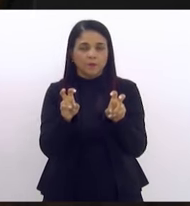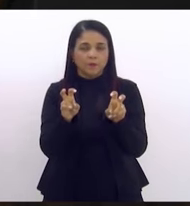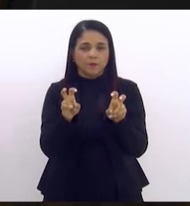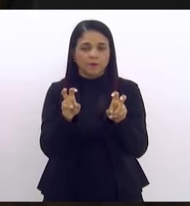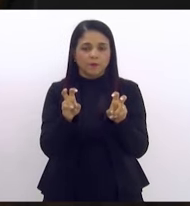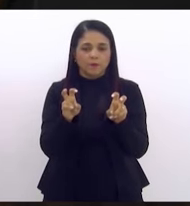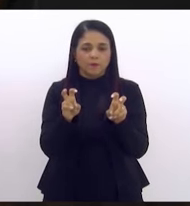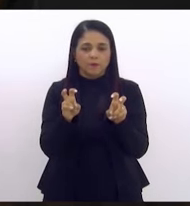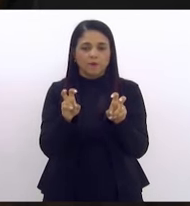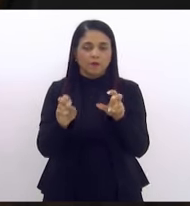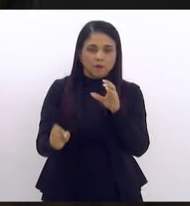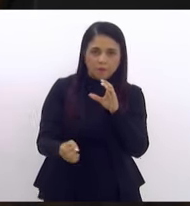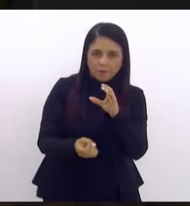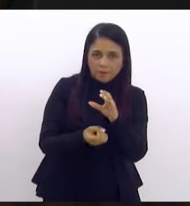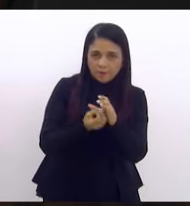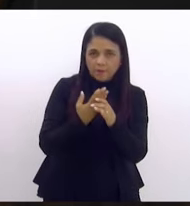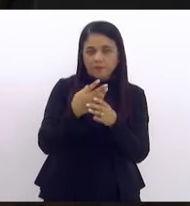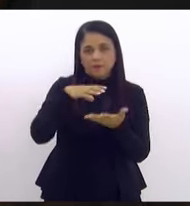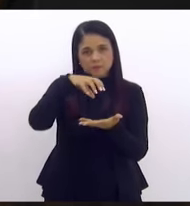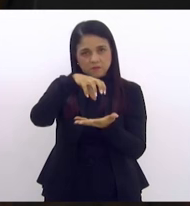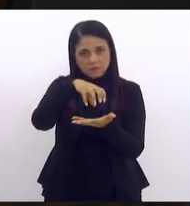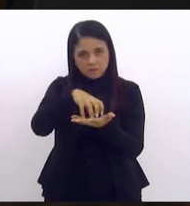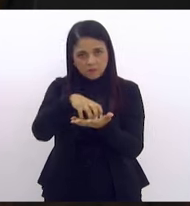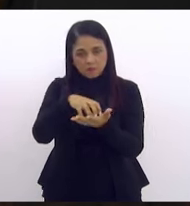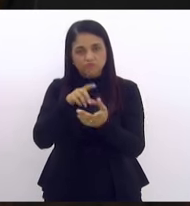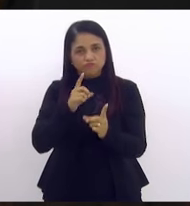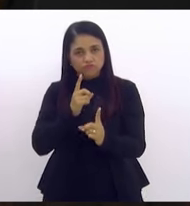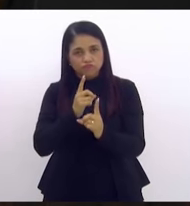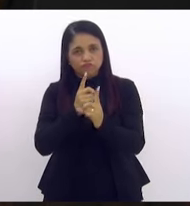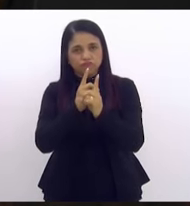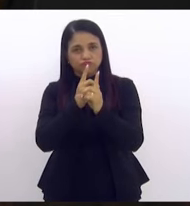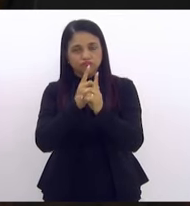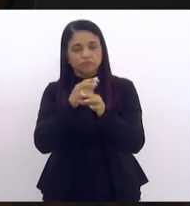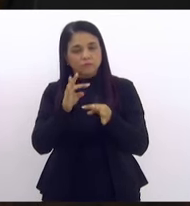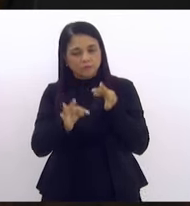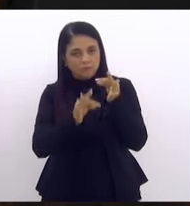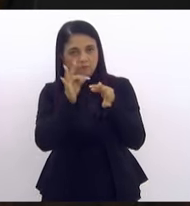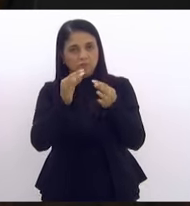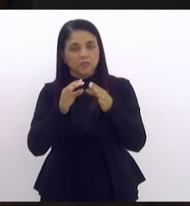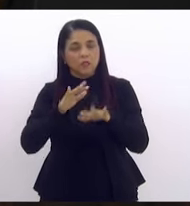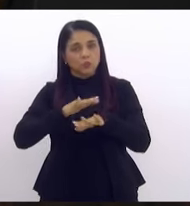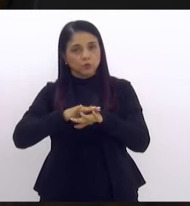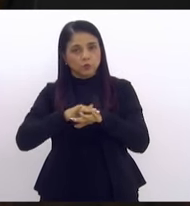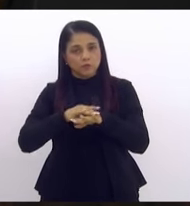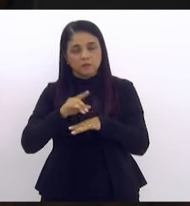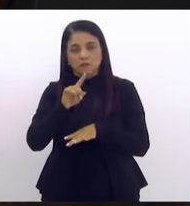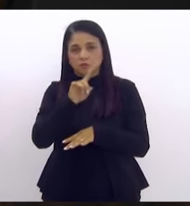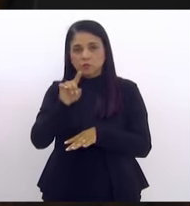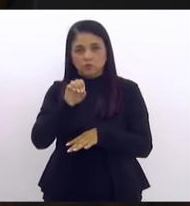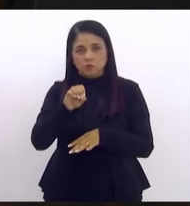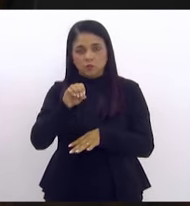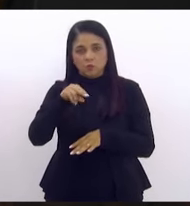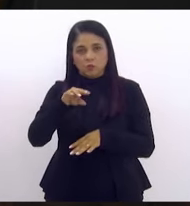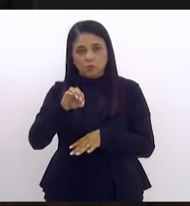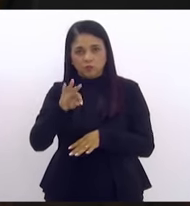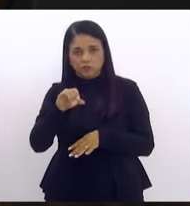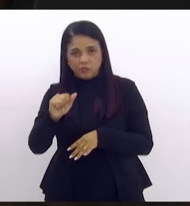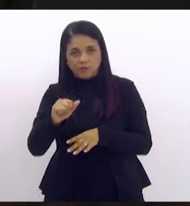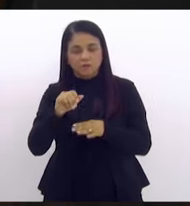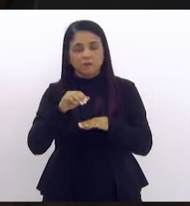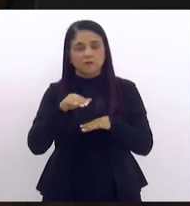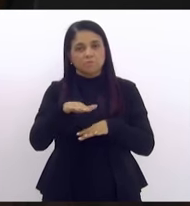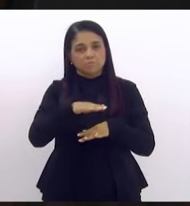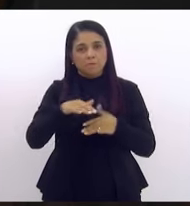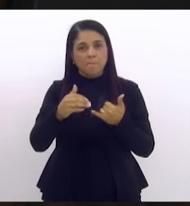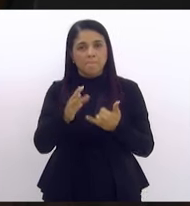dispondo sobre a criação do Centro de Diagnóstico e Tratamento de Doenças Zoonóticas da Baixada Fluminense e da